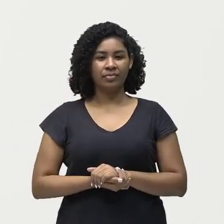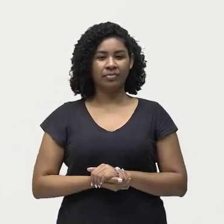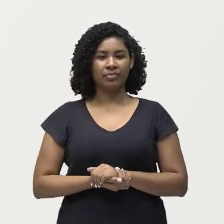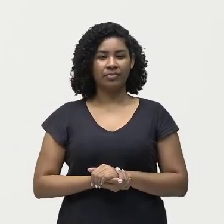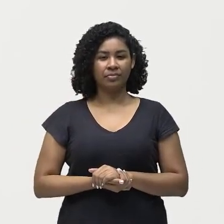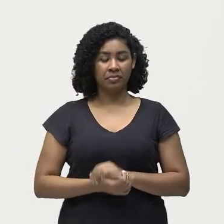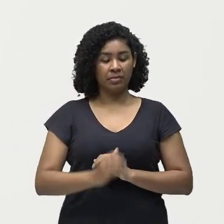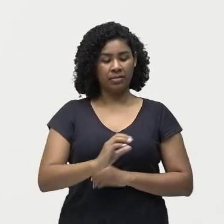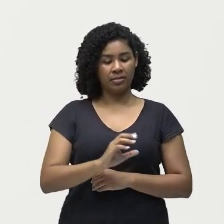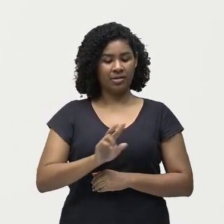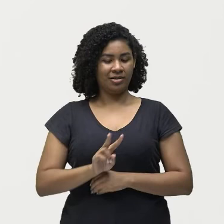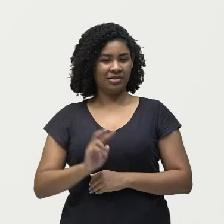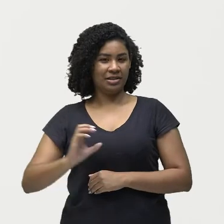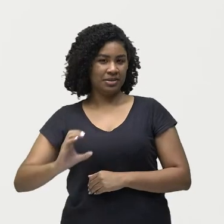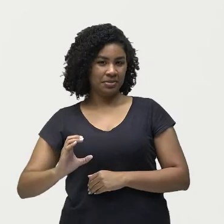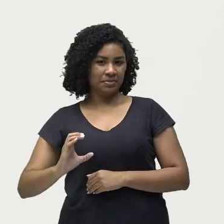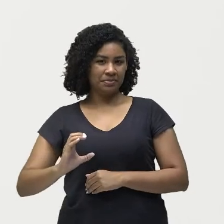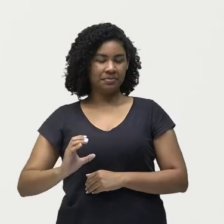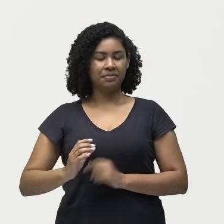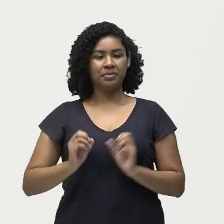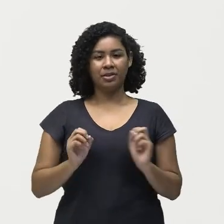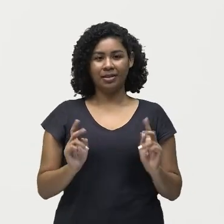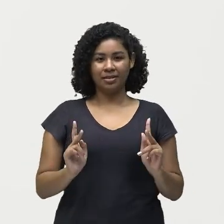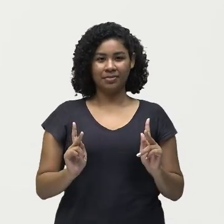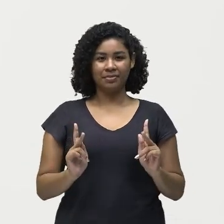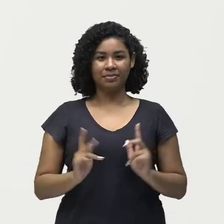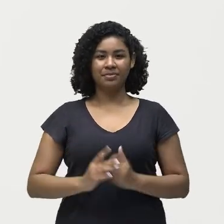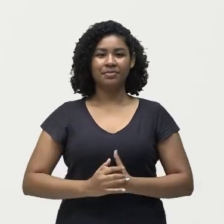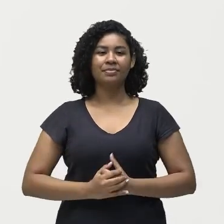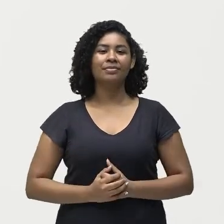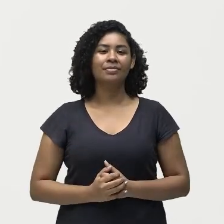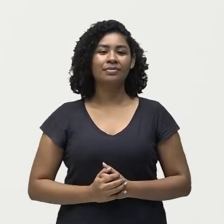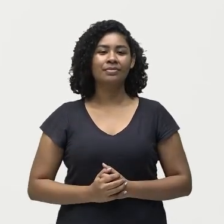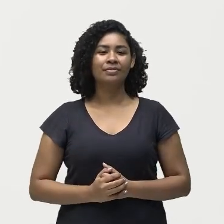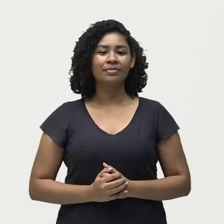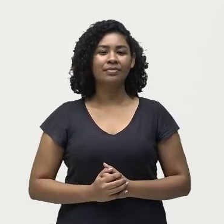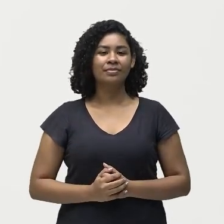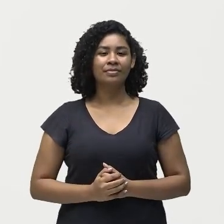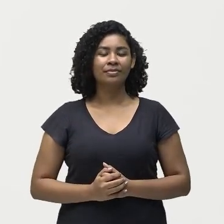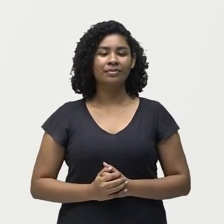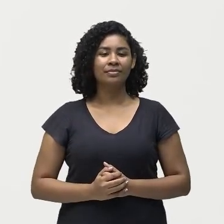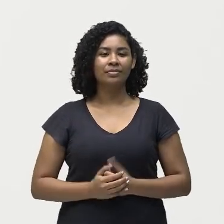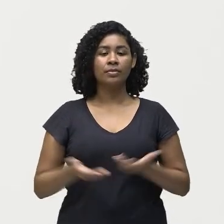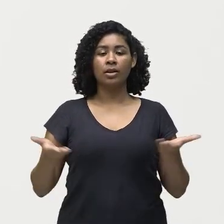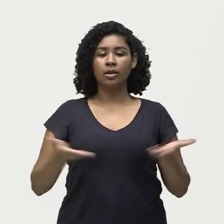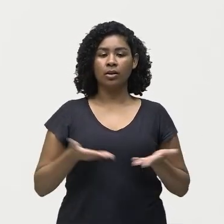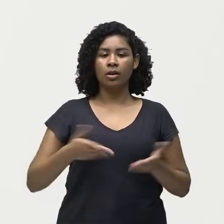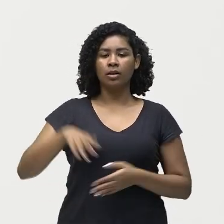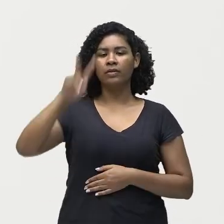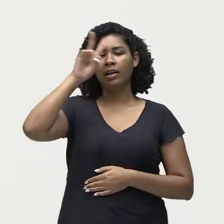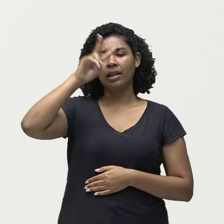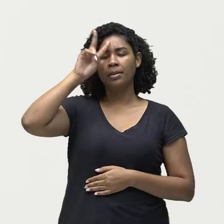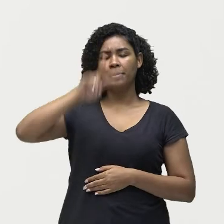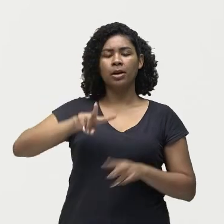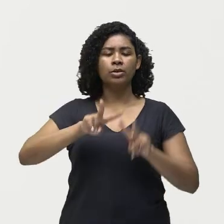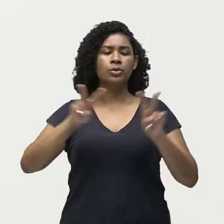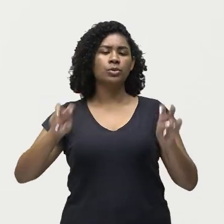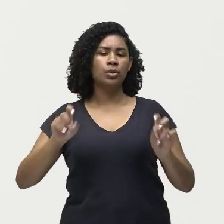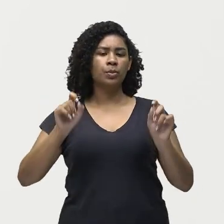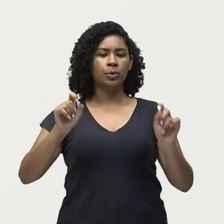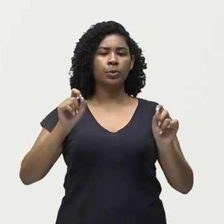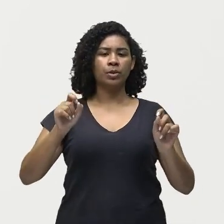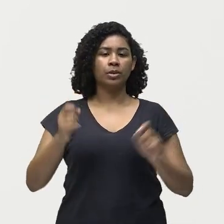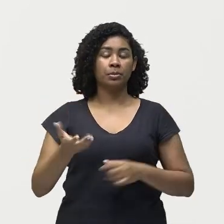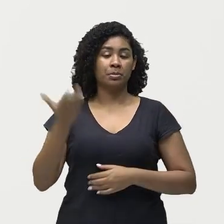consoante, vogal, consoante, ok? Bem, agora a gente vai lembrar um pouquinho mais também sobre o past